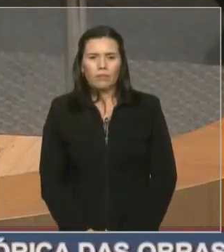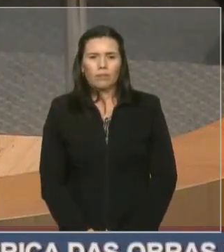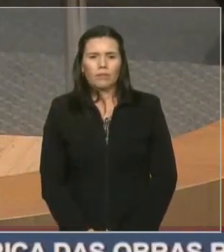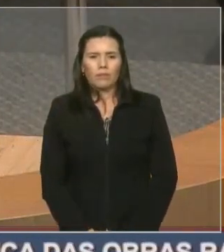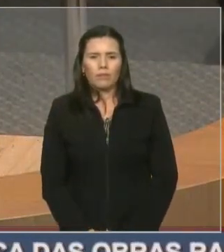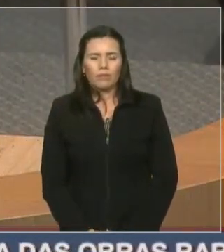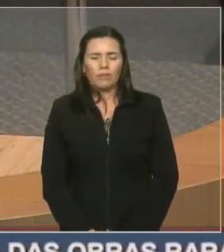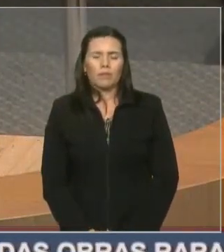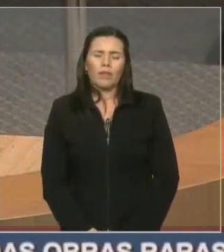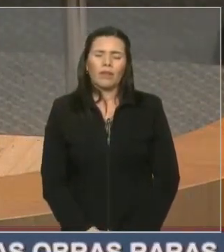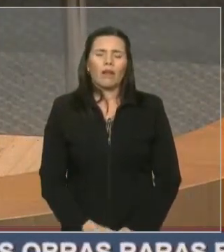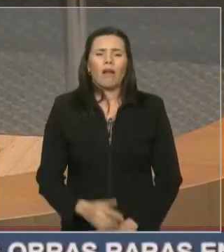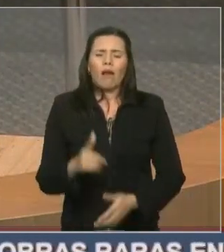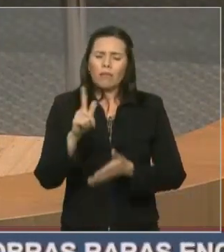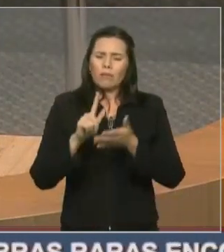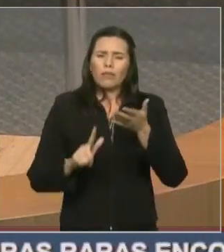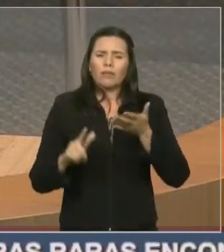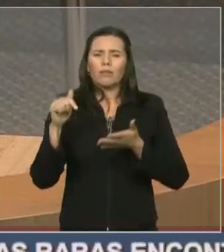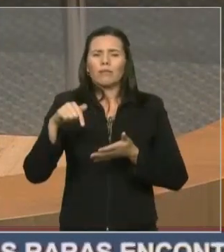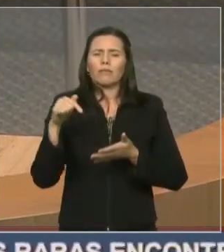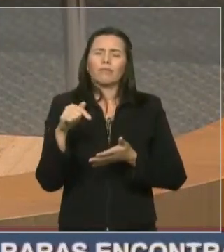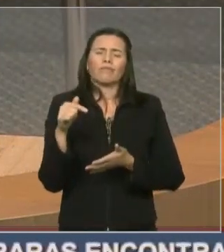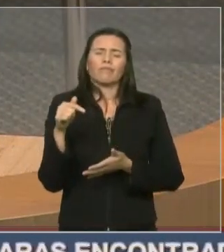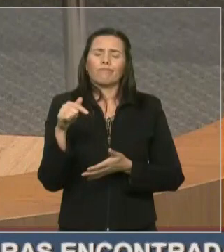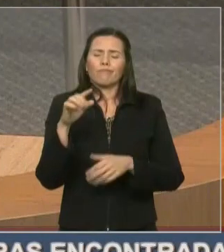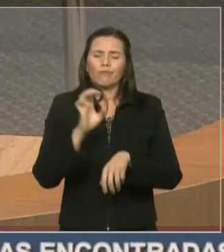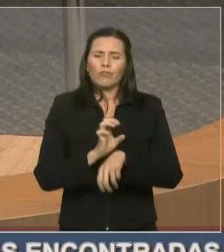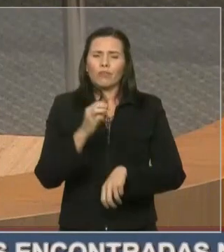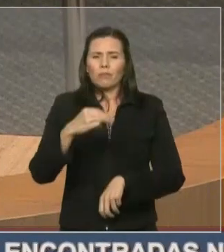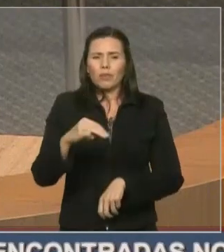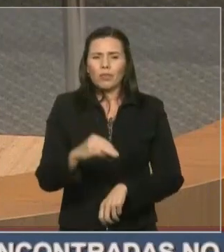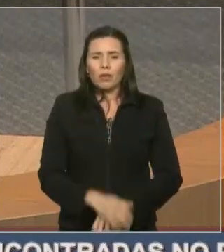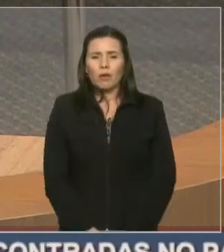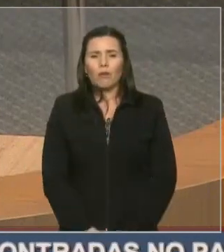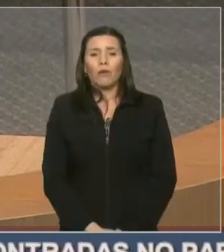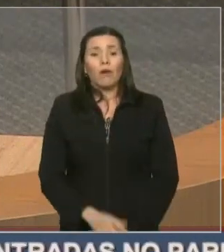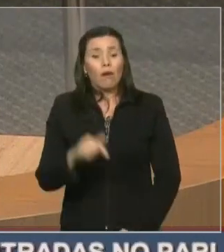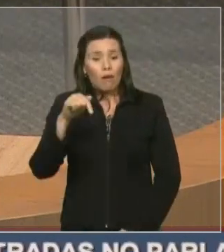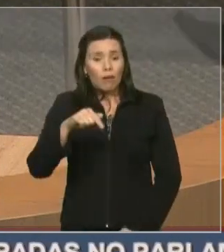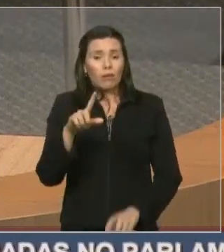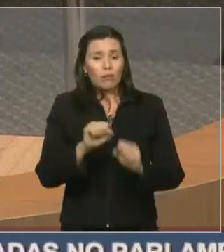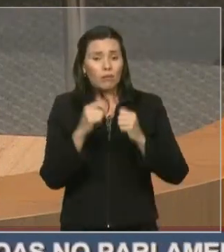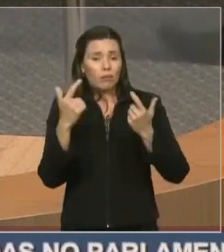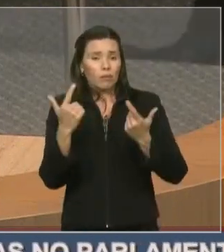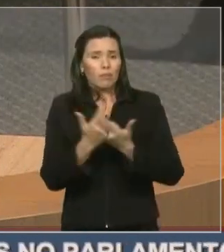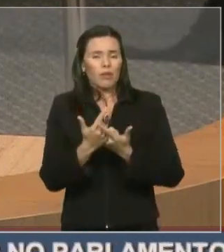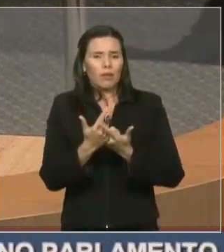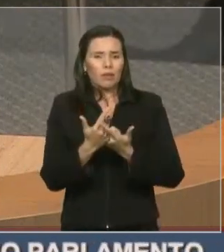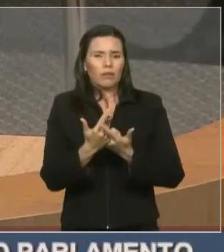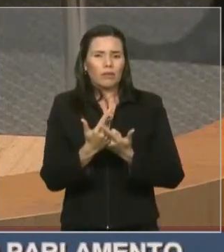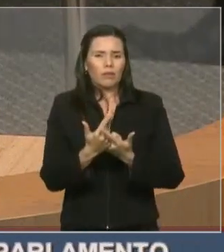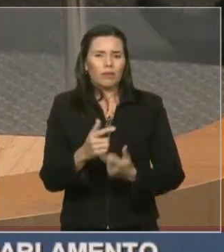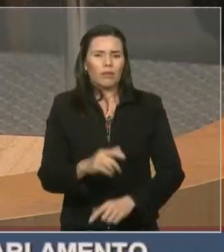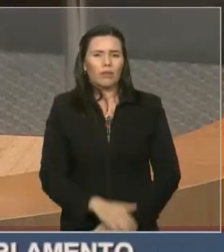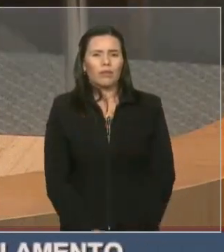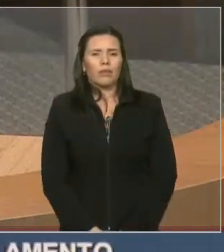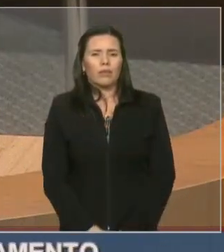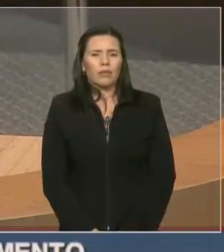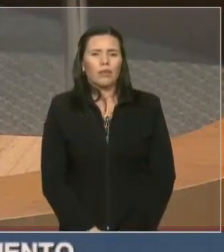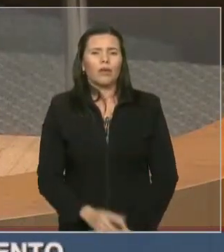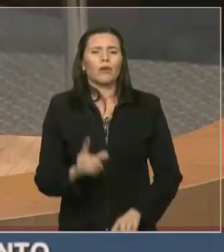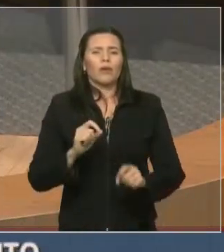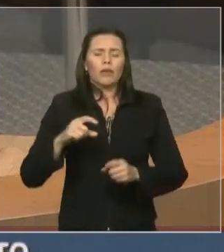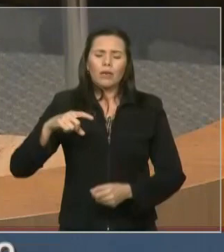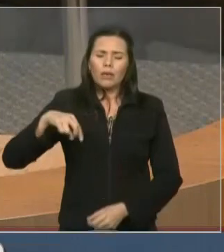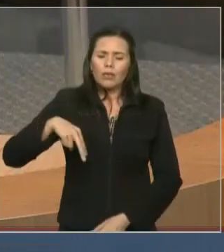do Maranhão, e ele na Assembleia, ele fez um discurso lindo, passeando, assim como uma